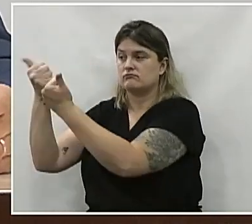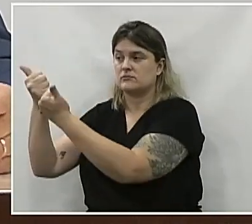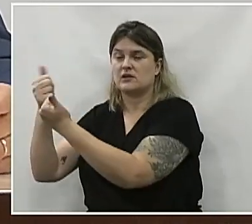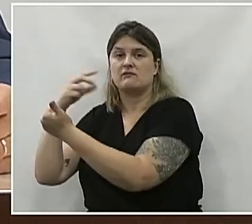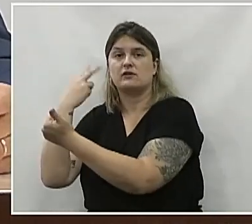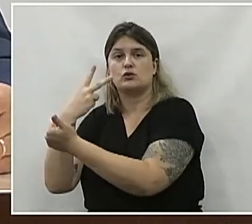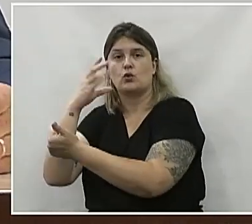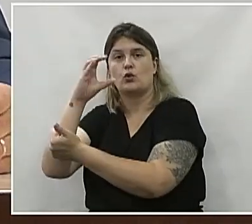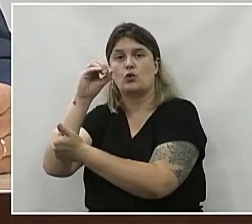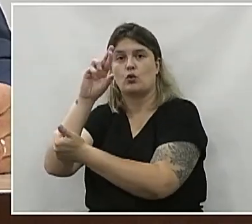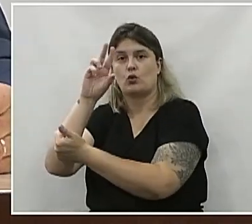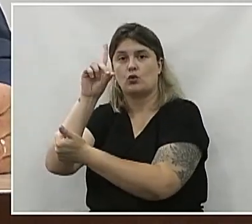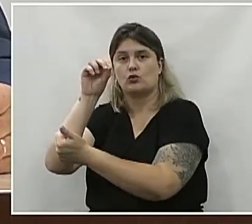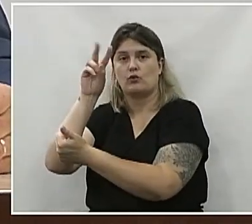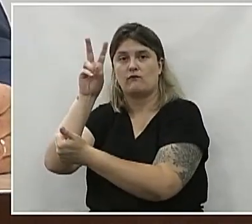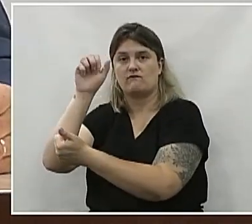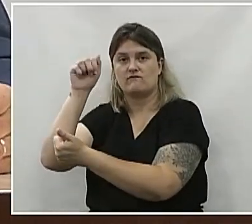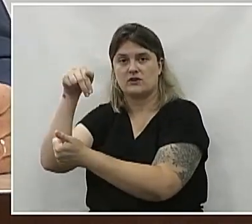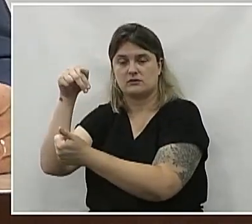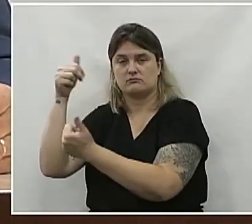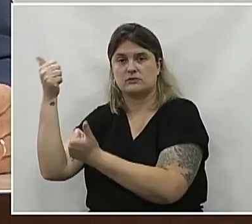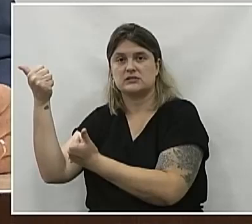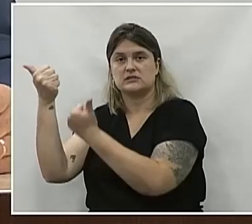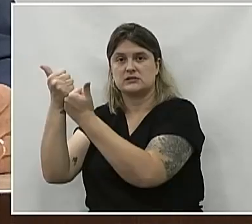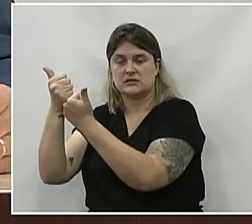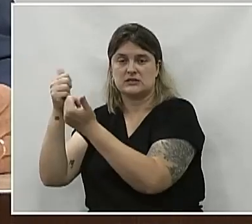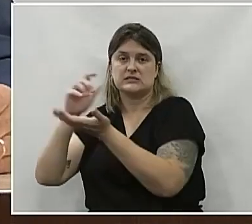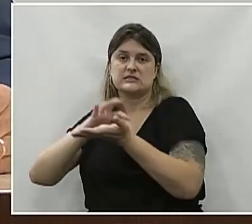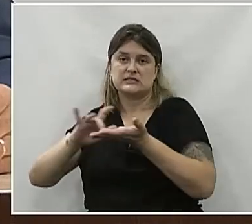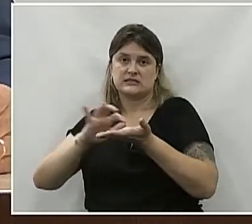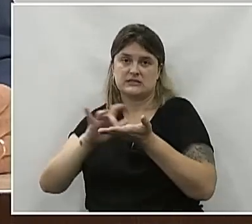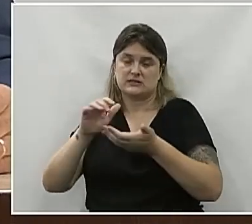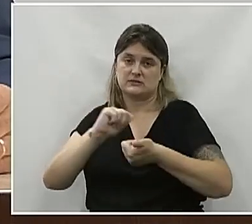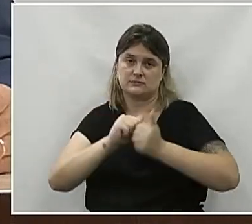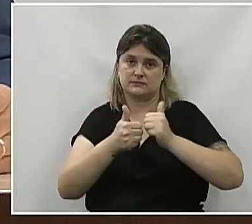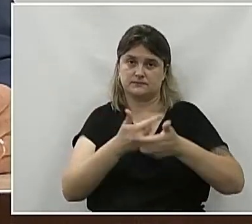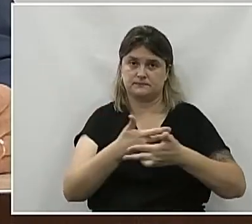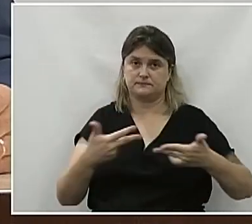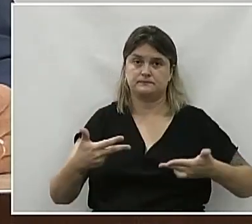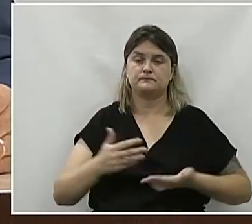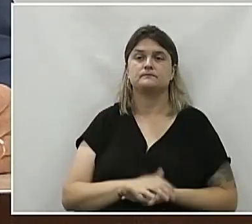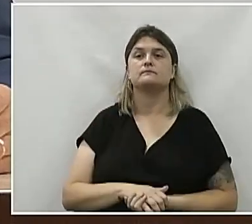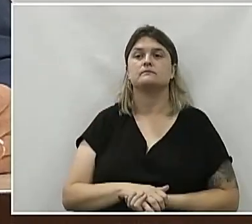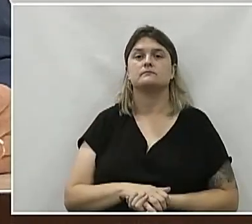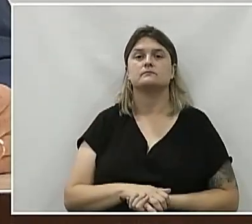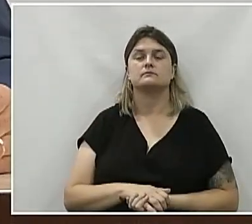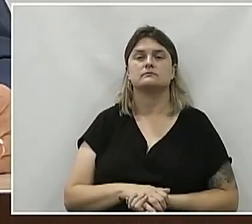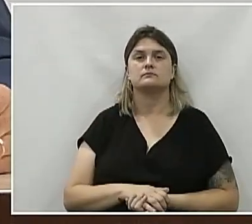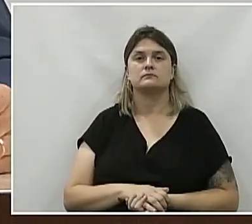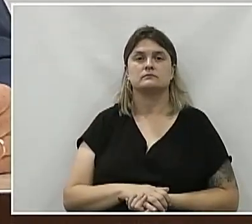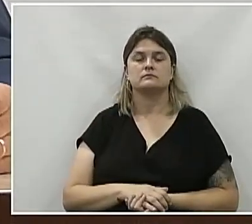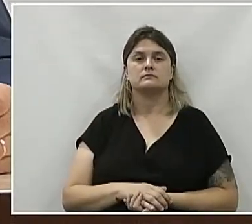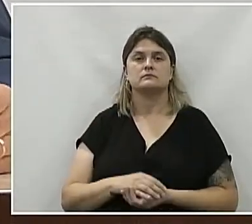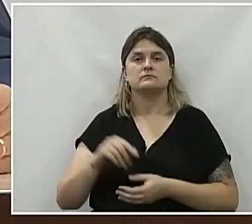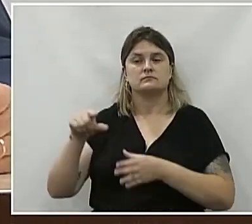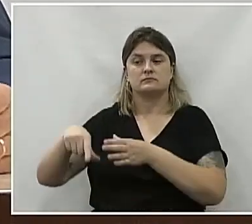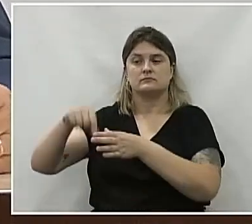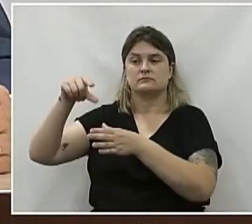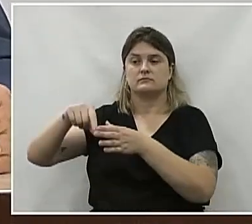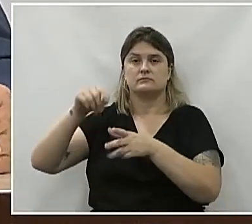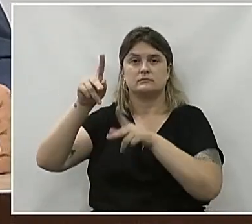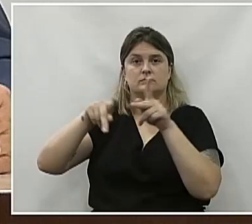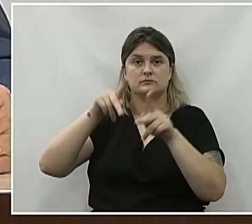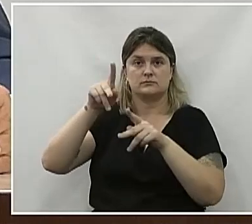do vereador cordovan que assumiu a secretaria e eles foram eleito pela